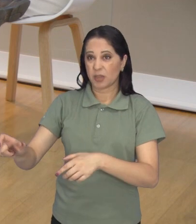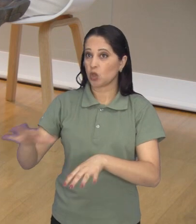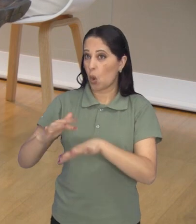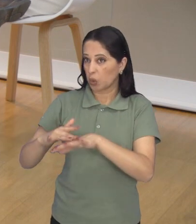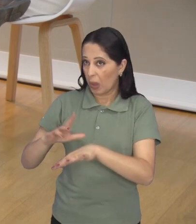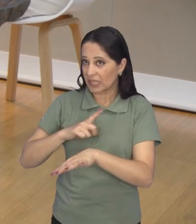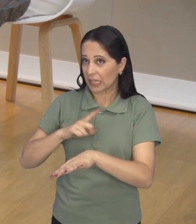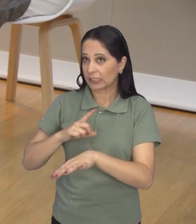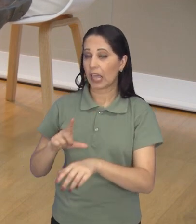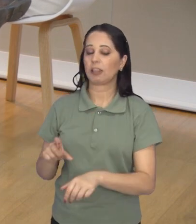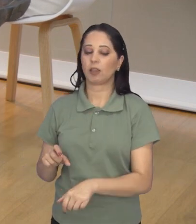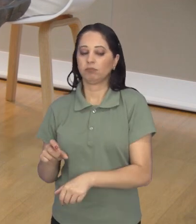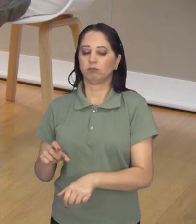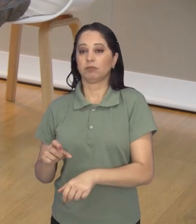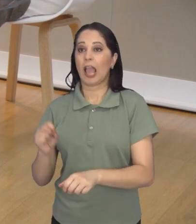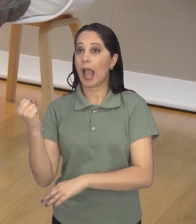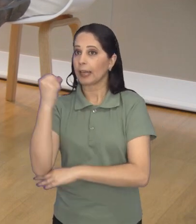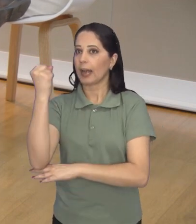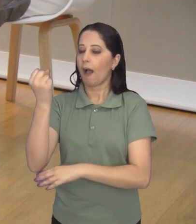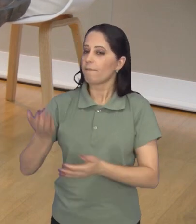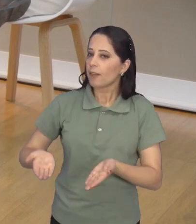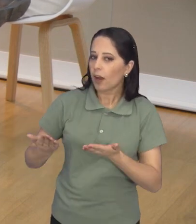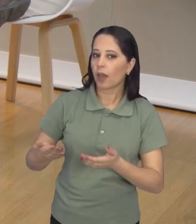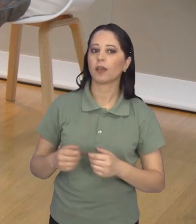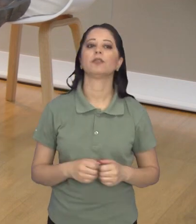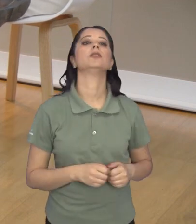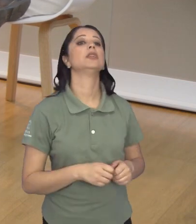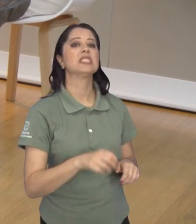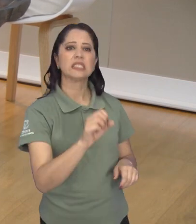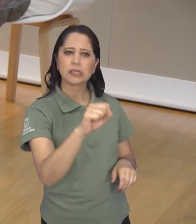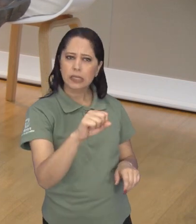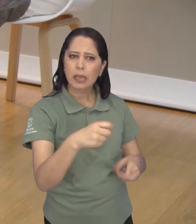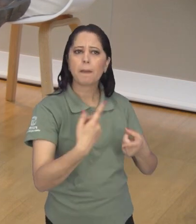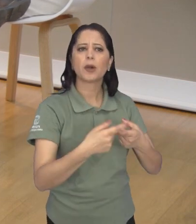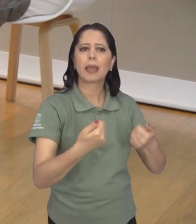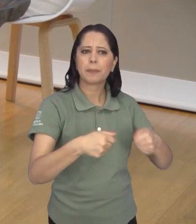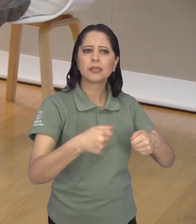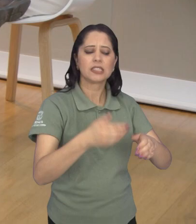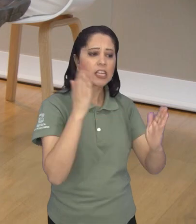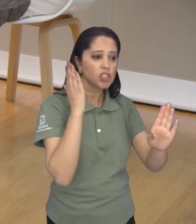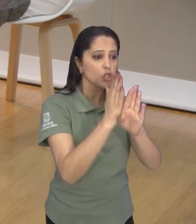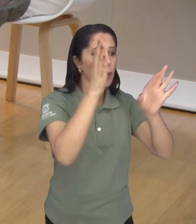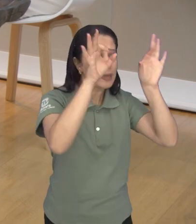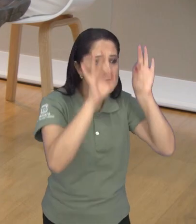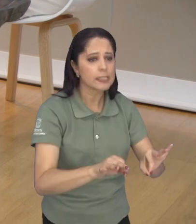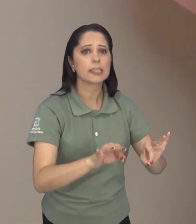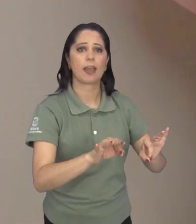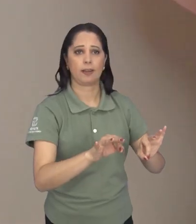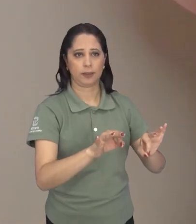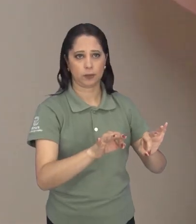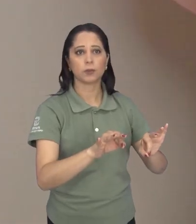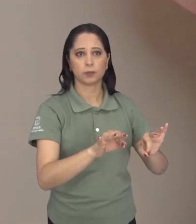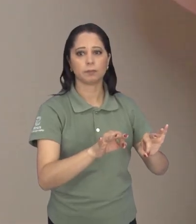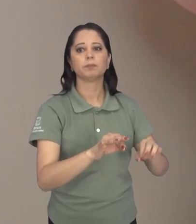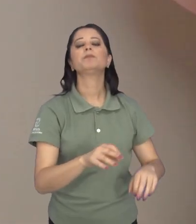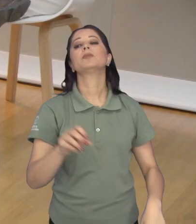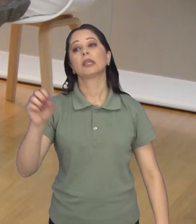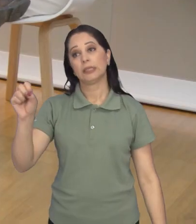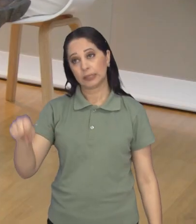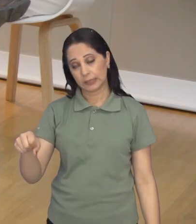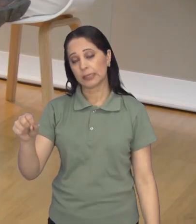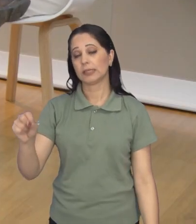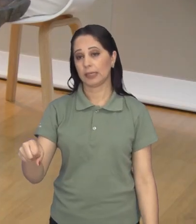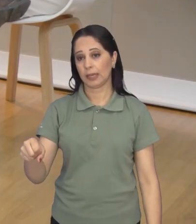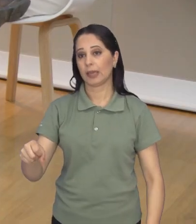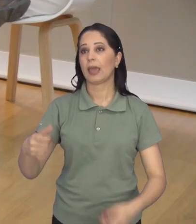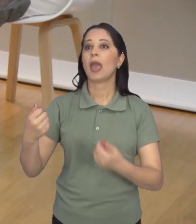frequentes e mais severos, inclusive. E até para ficar claro se é só um estresse, um tique, ou se realmente já é a síndrome, né, doutor? O diagnóstico, como eu falei,